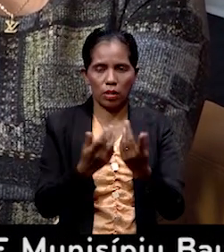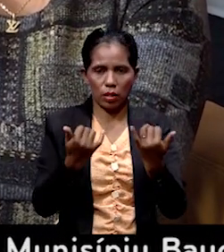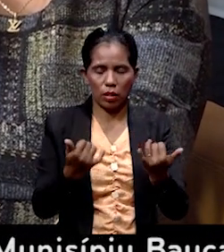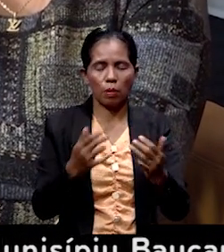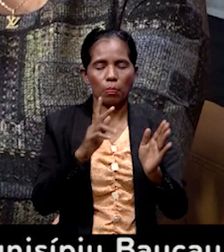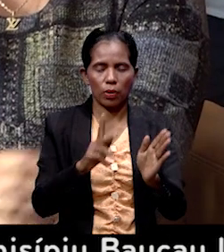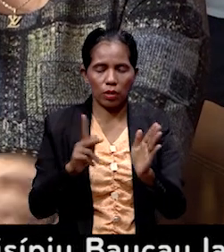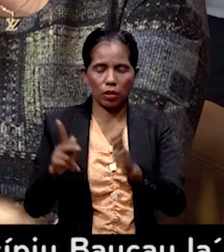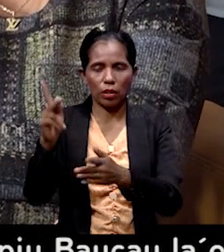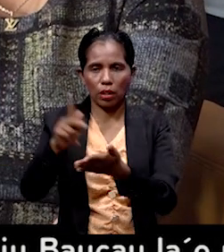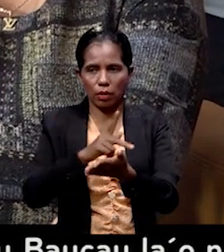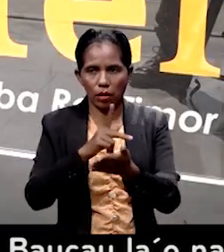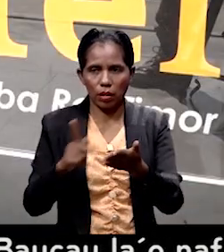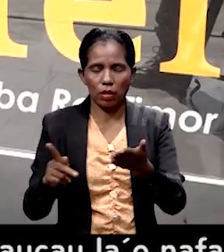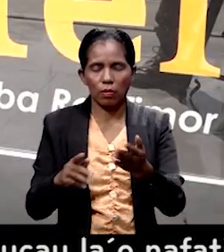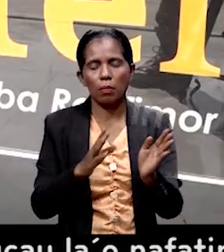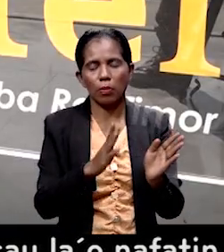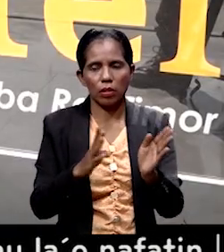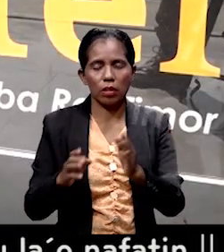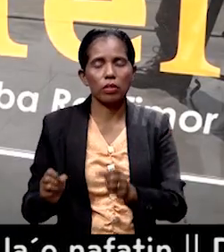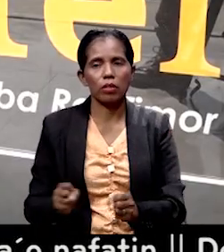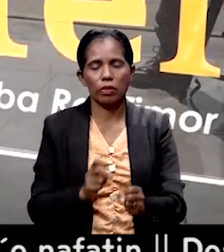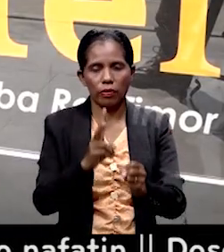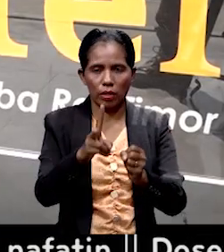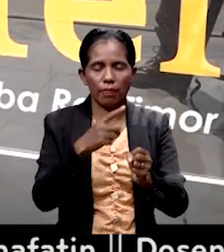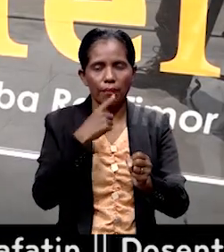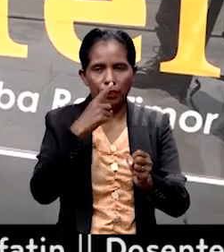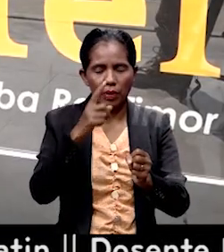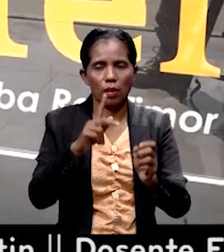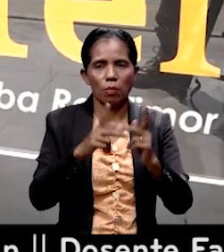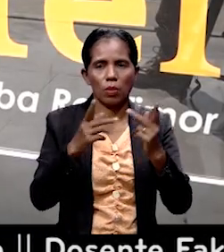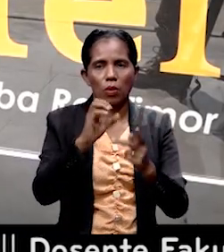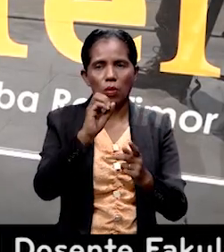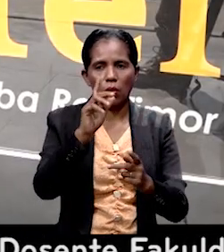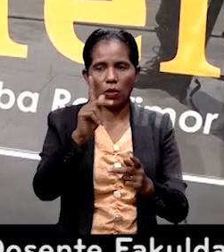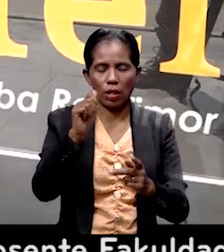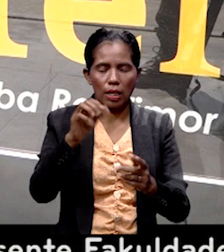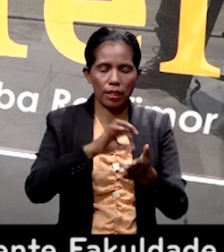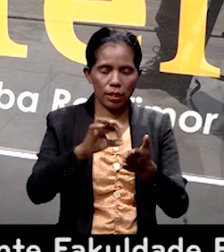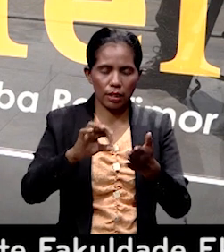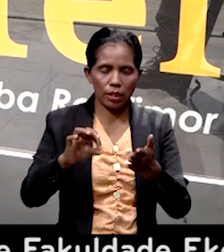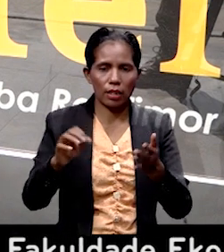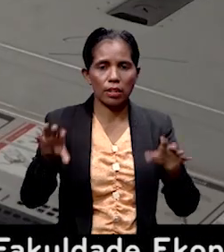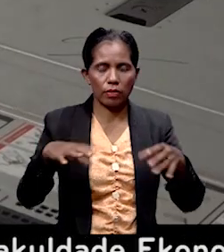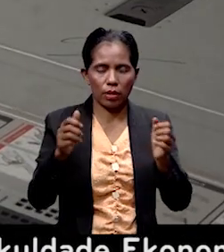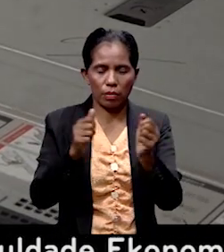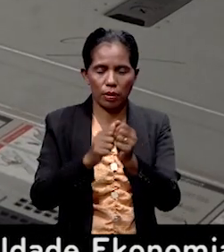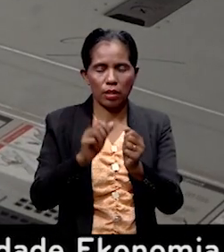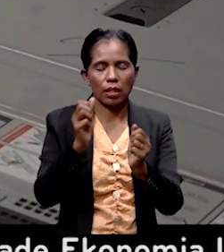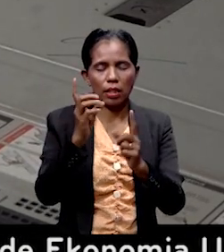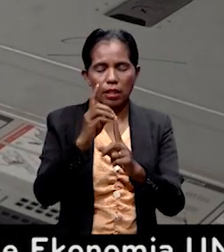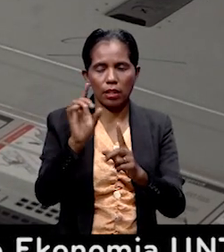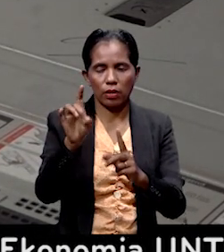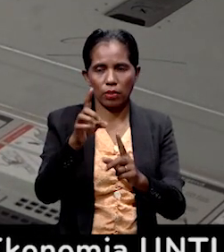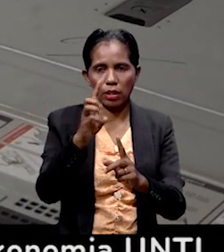kriminian nomos baya prosesu sivilnian. Companhia Oca Detel ho companhia Cheslink assina acordo ia loron sanulu resen en fulan marsu